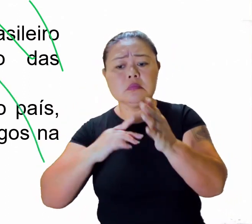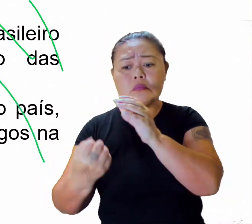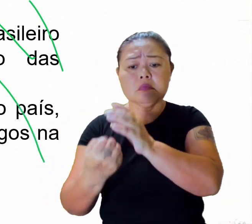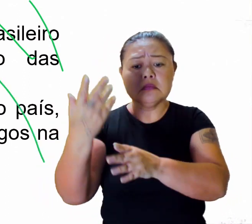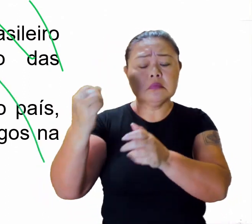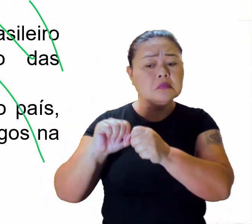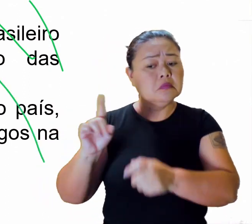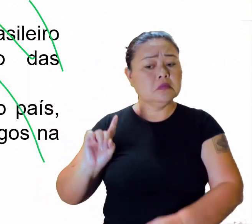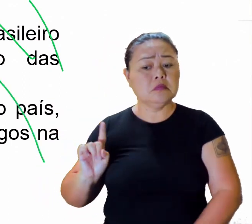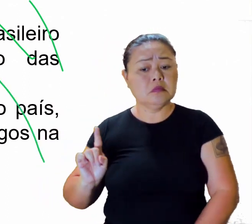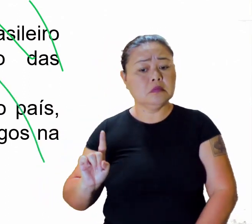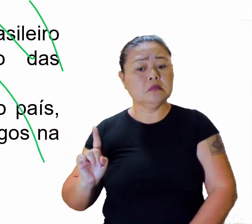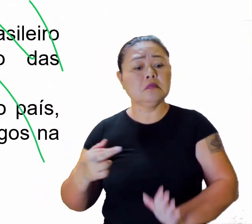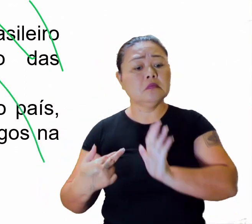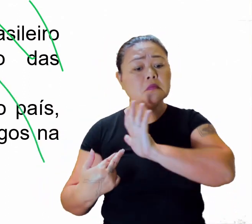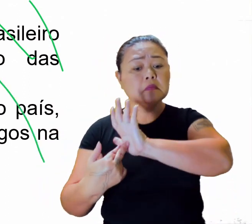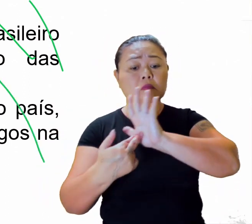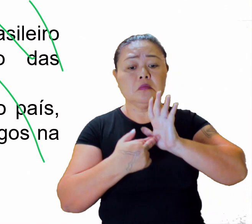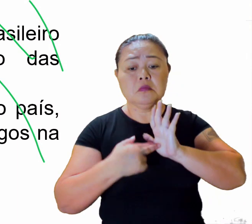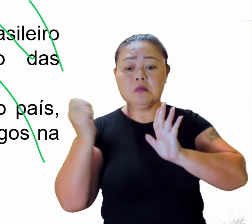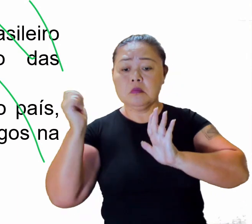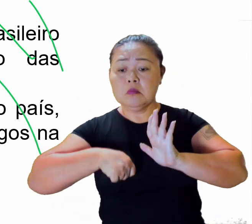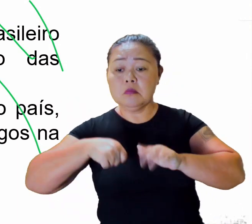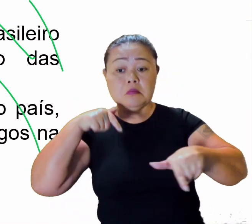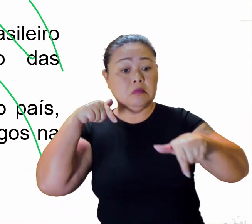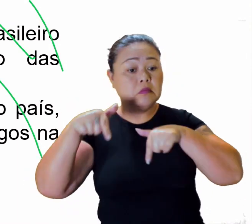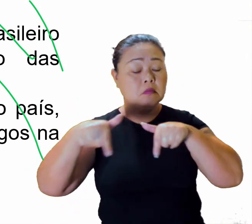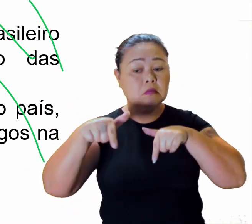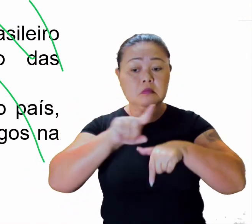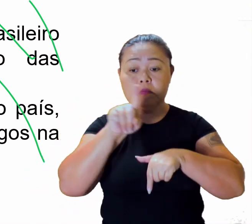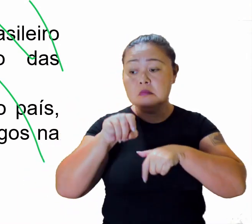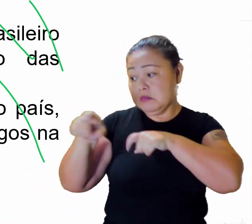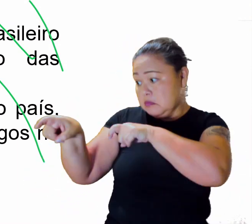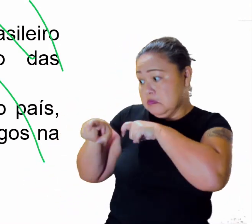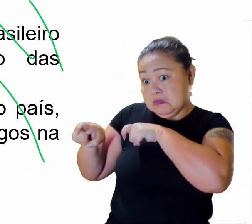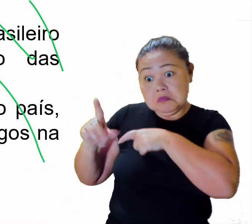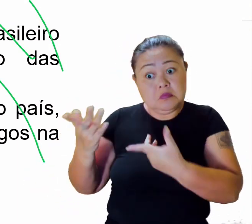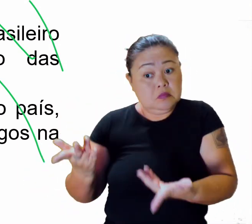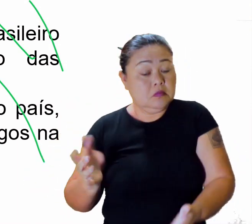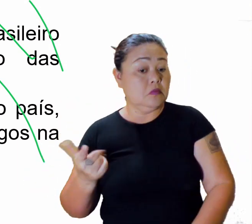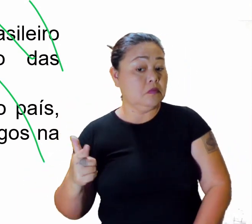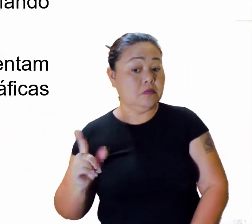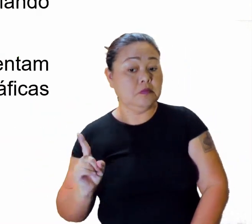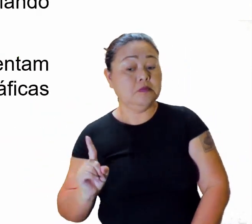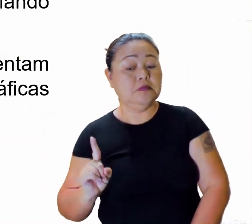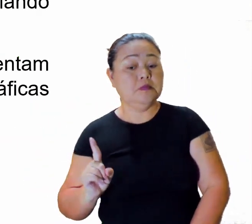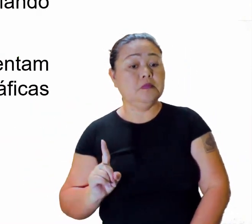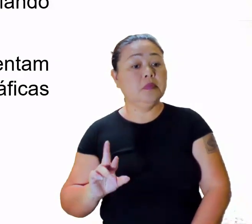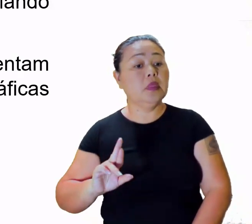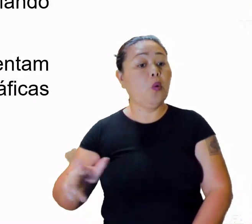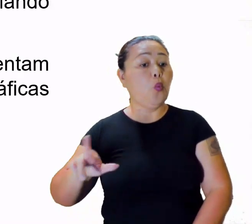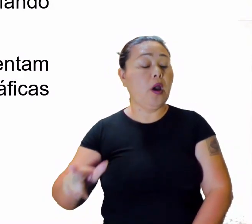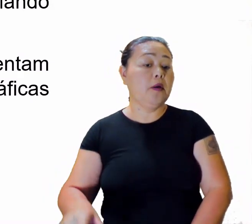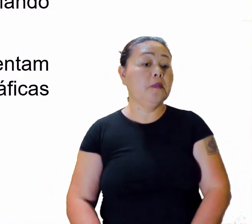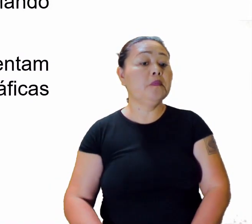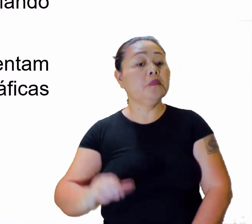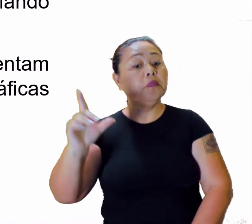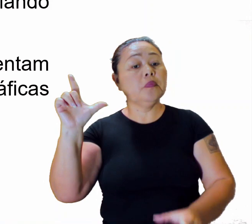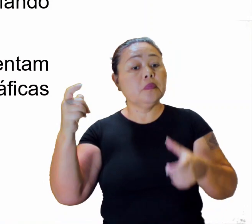Onde que eles tiraram isso? Que representa um grande potencial de emprego para a zona rural. Não.